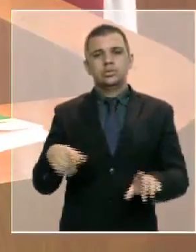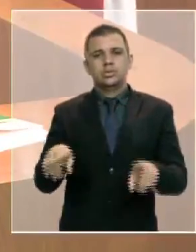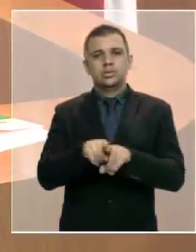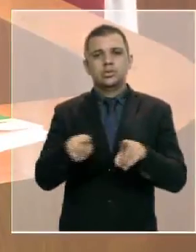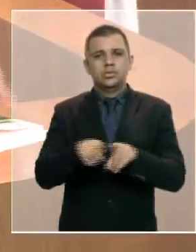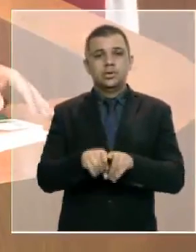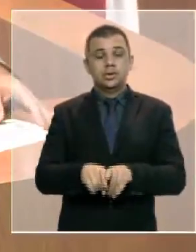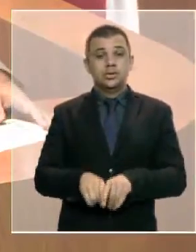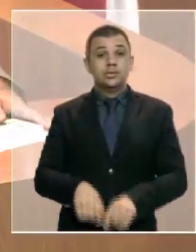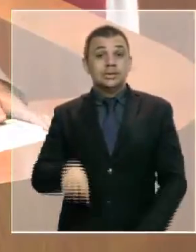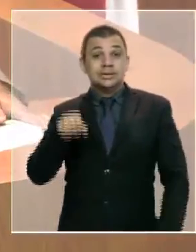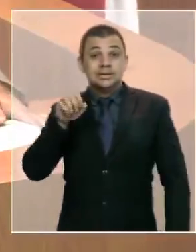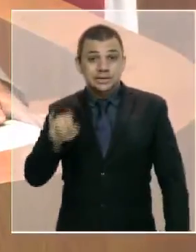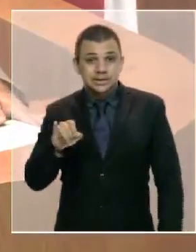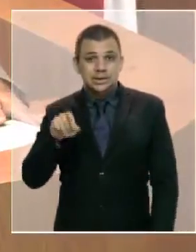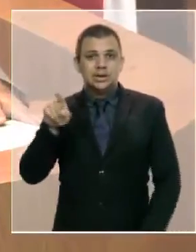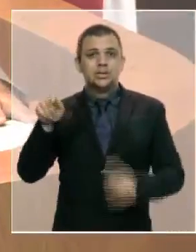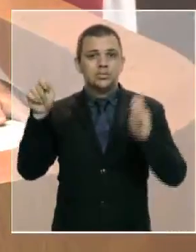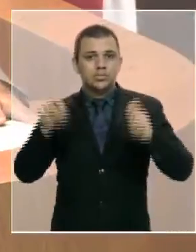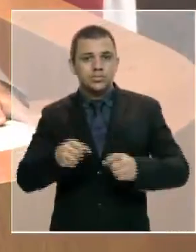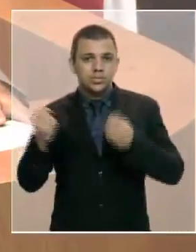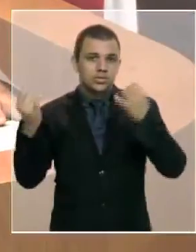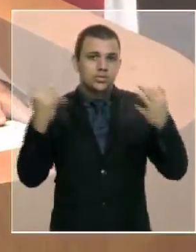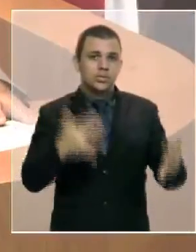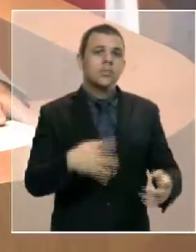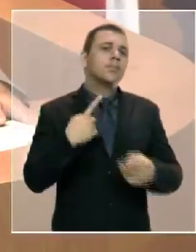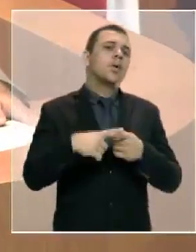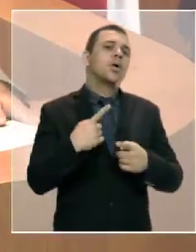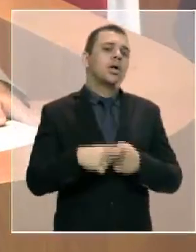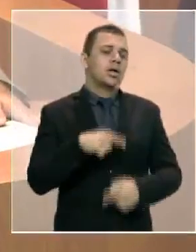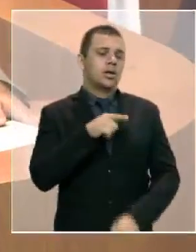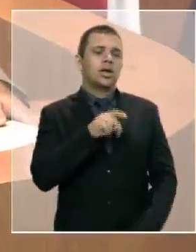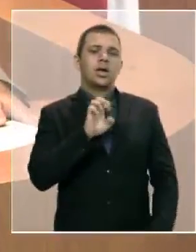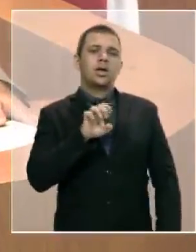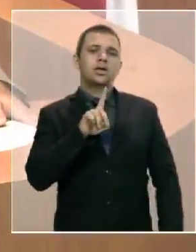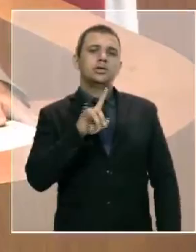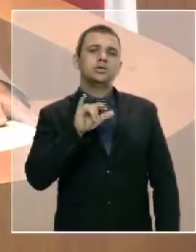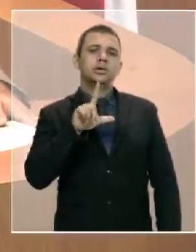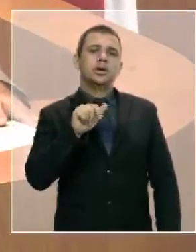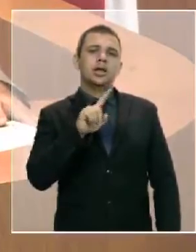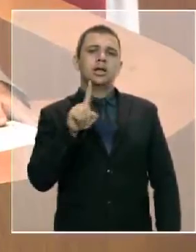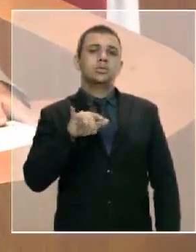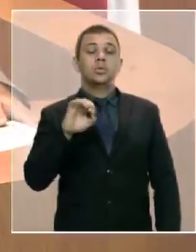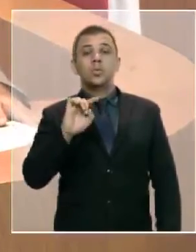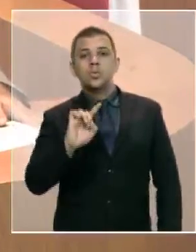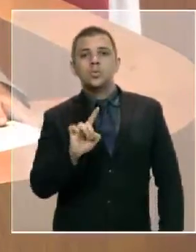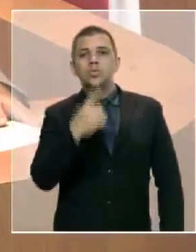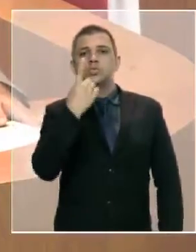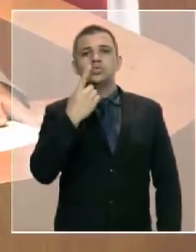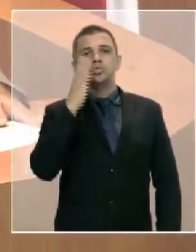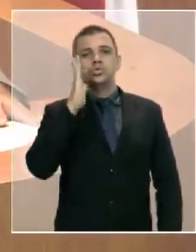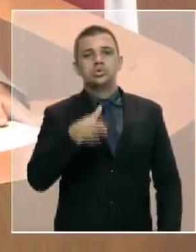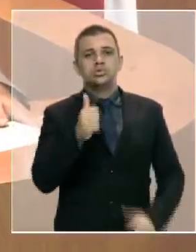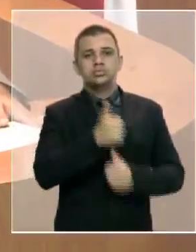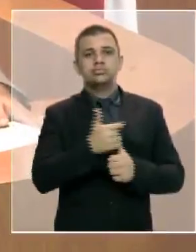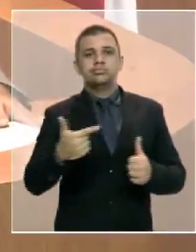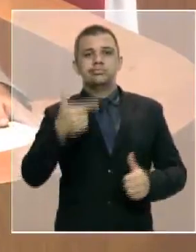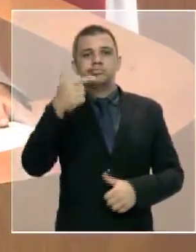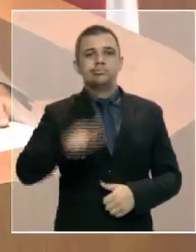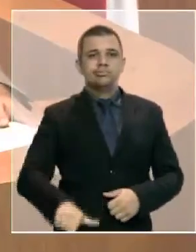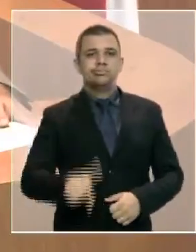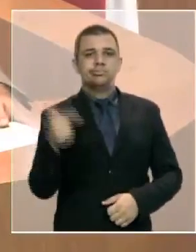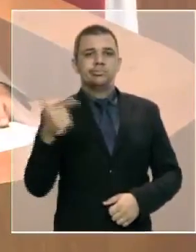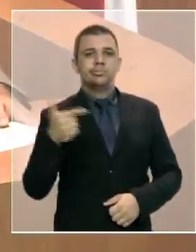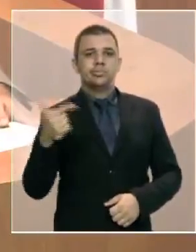o deputado Edilásio é o único deputado reeleito que não recebeu emenda. Se isso não for perseguição, se isso não for